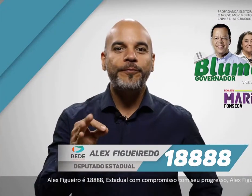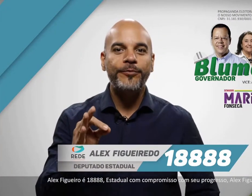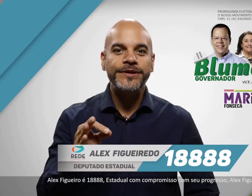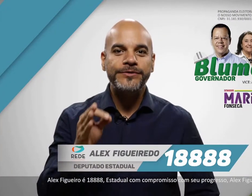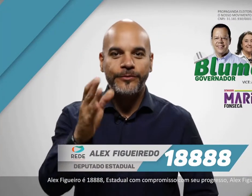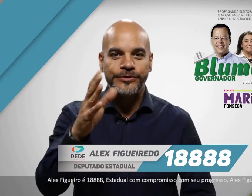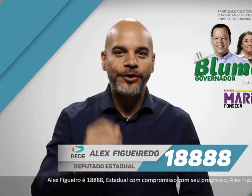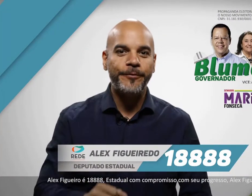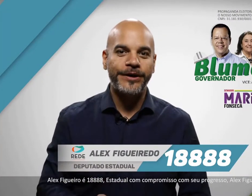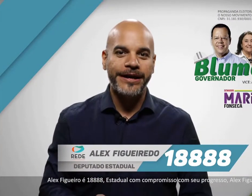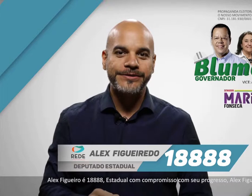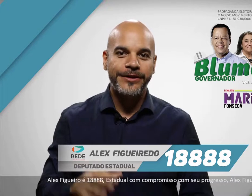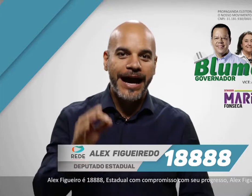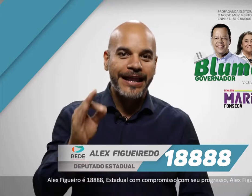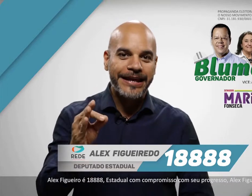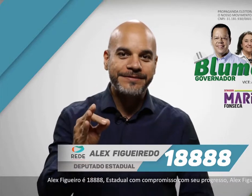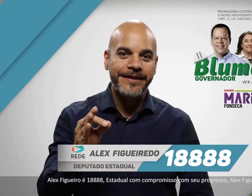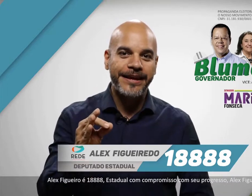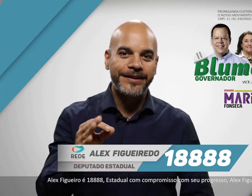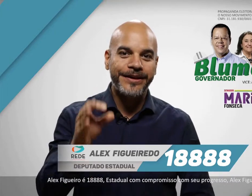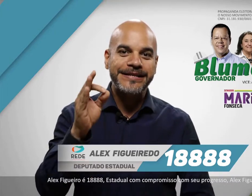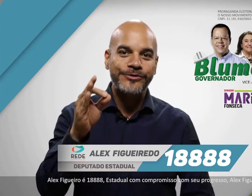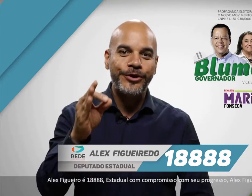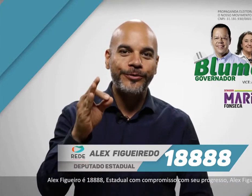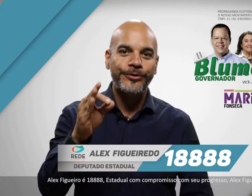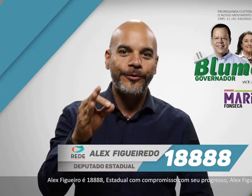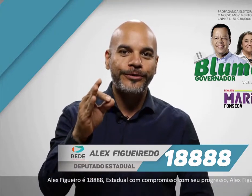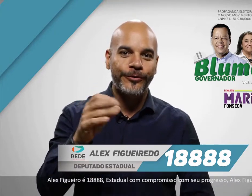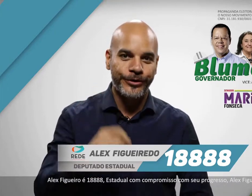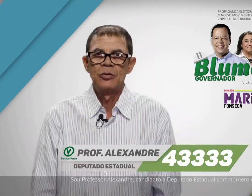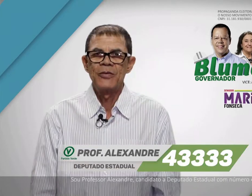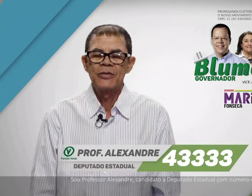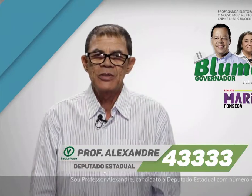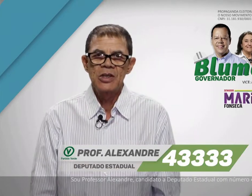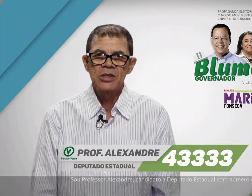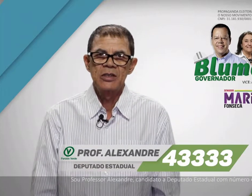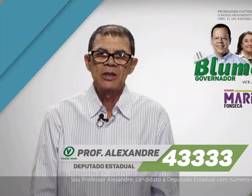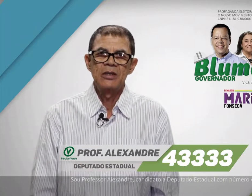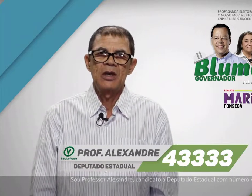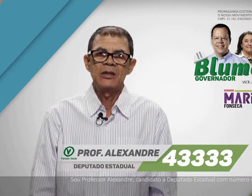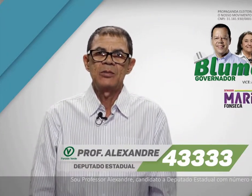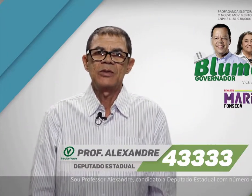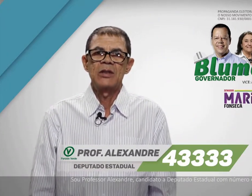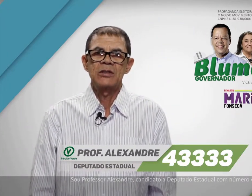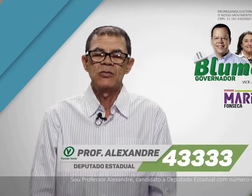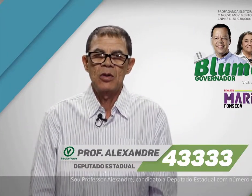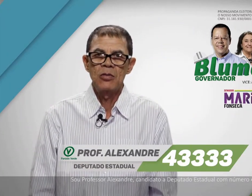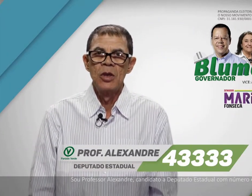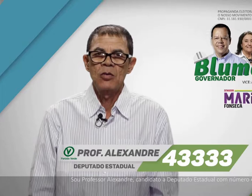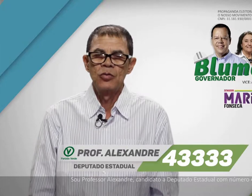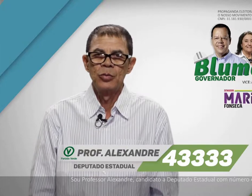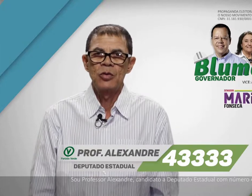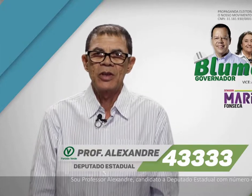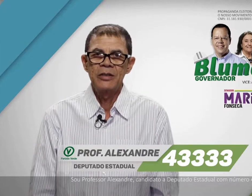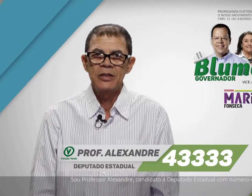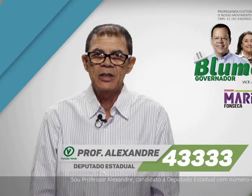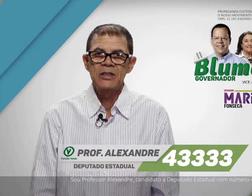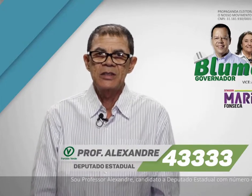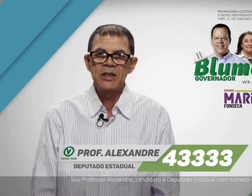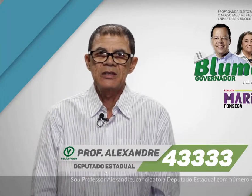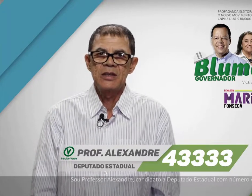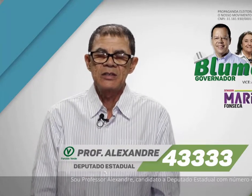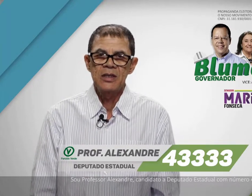com compromisso com seu progresso. Alex Figueiredo é 18888. Sou professor Alexandre, candidato a deputado estadual com o número